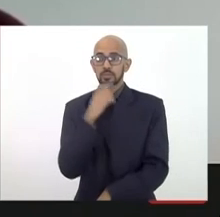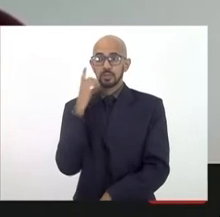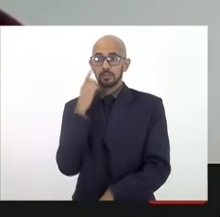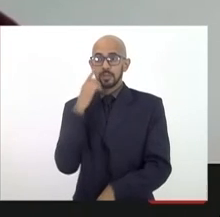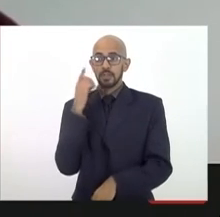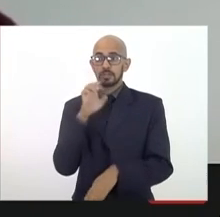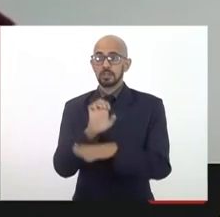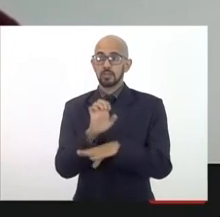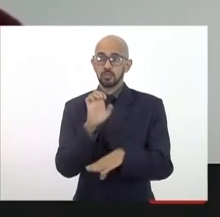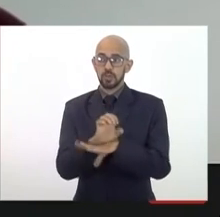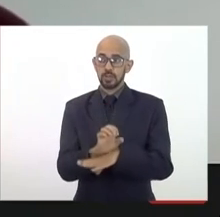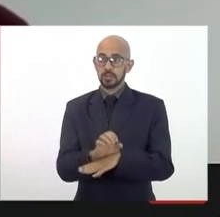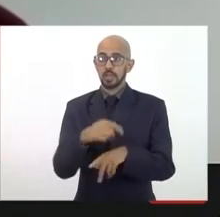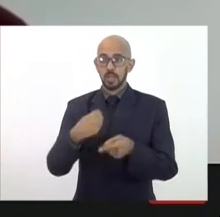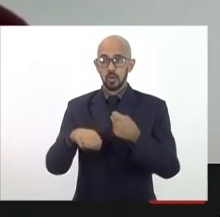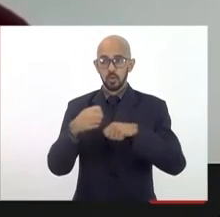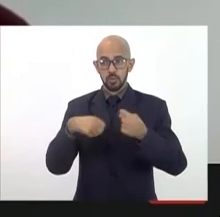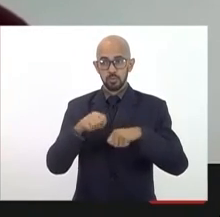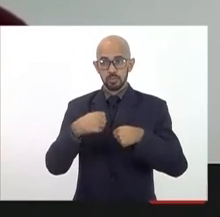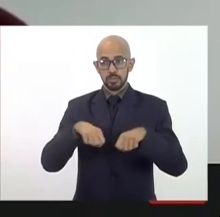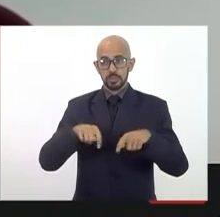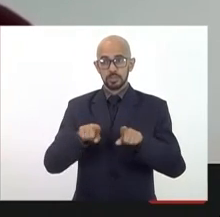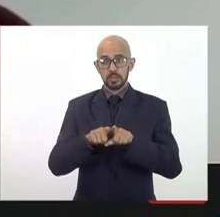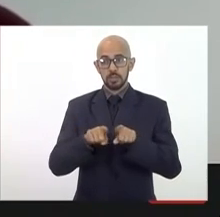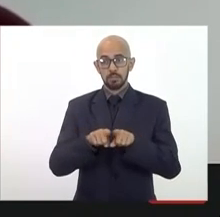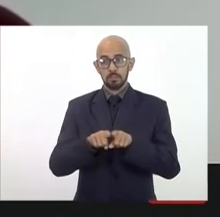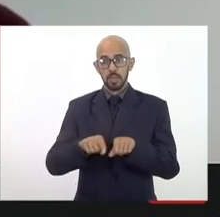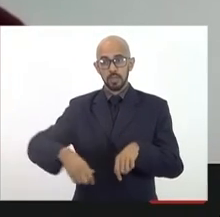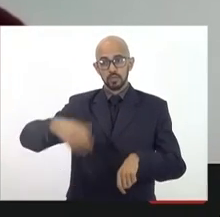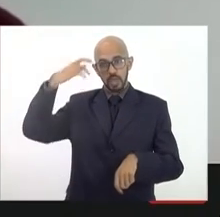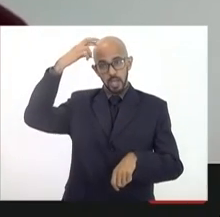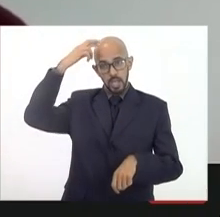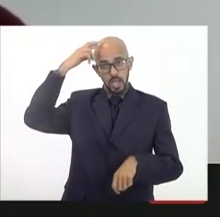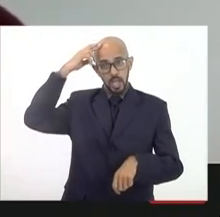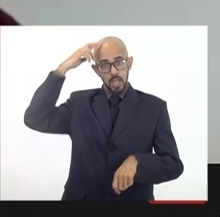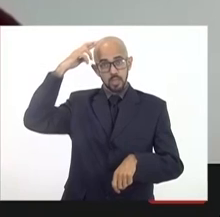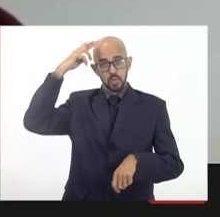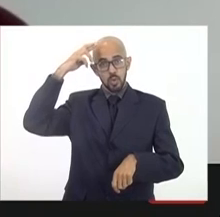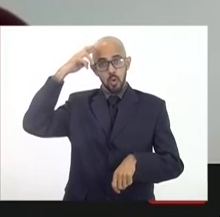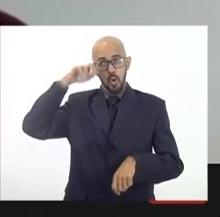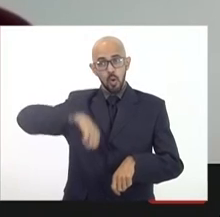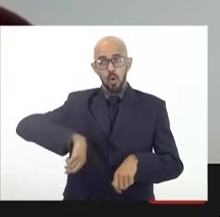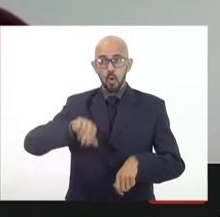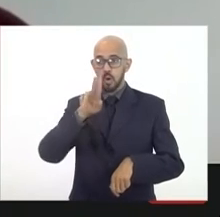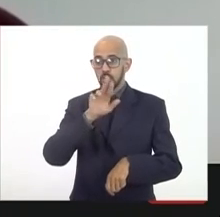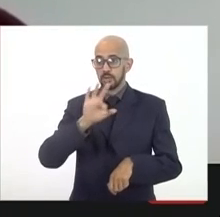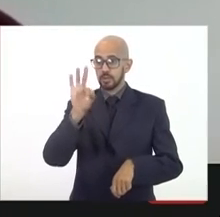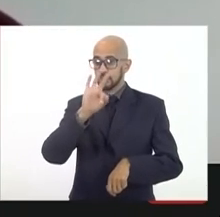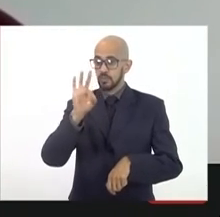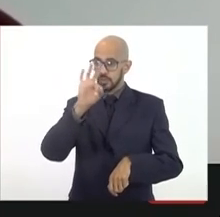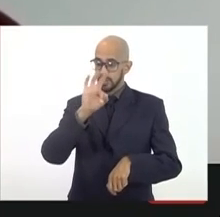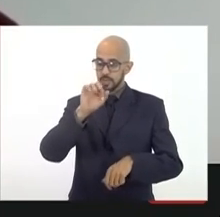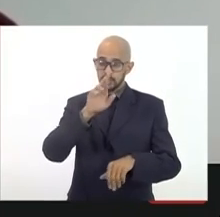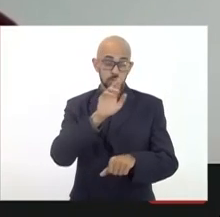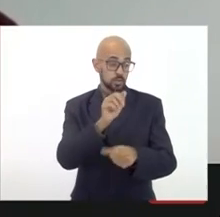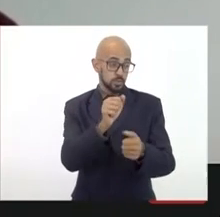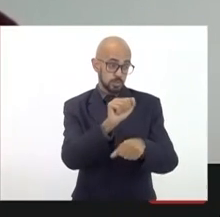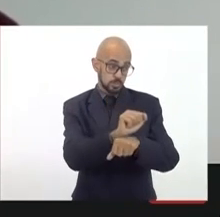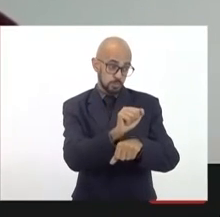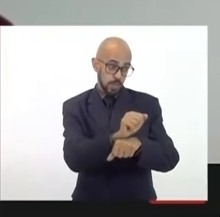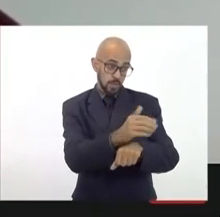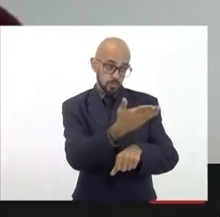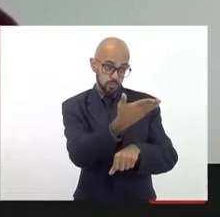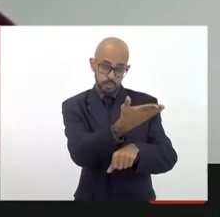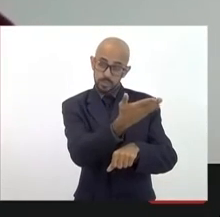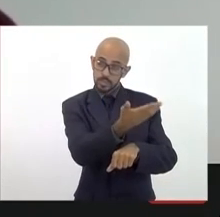federais, economistas e reitores das universidades públicas aqui do Estado do Rio de Janeiro, e a gente espera todos vocês também nesse